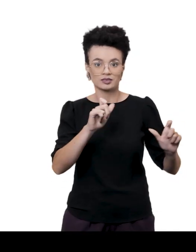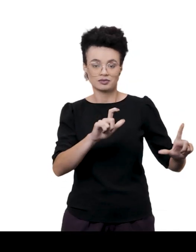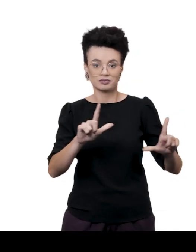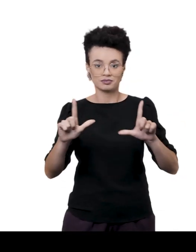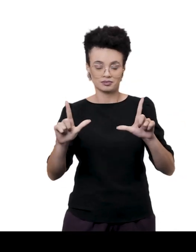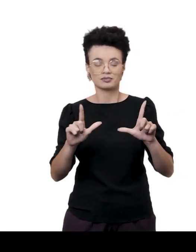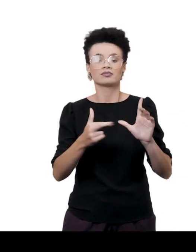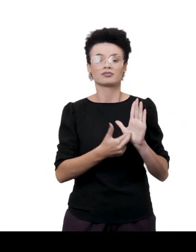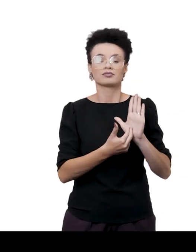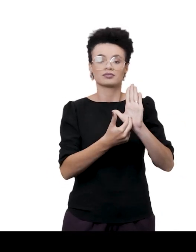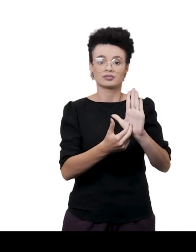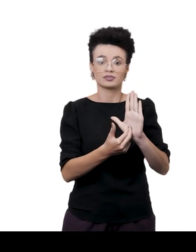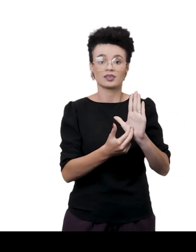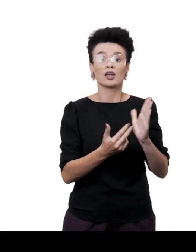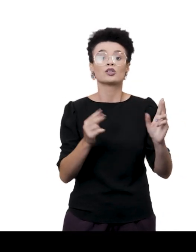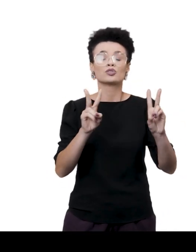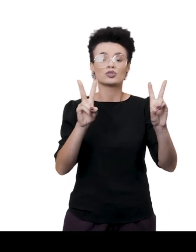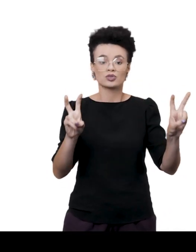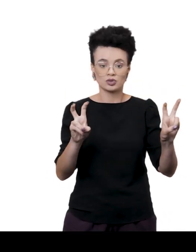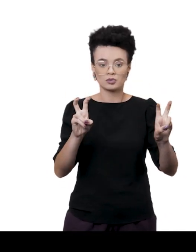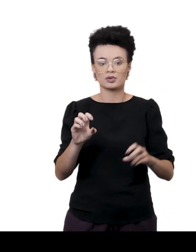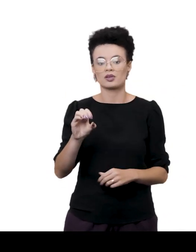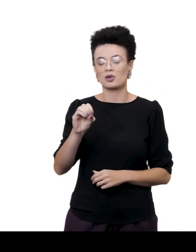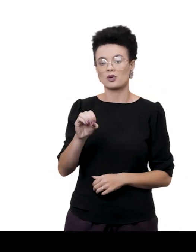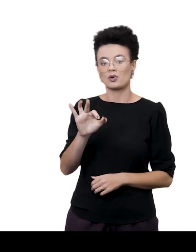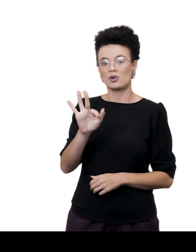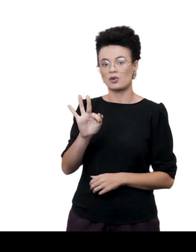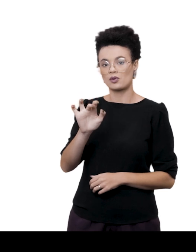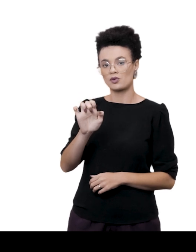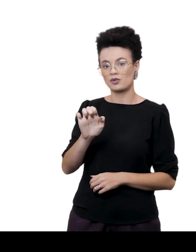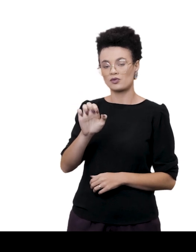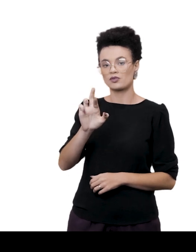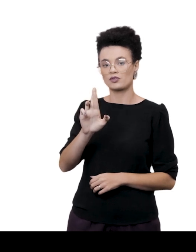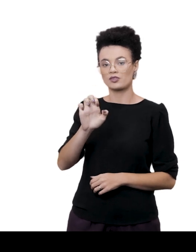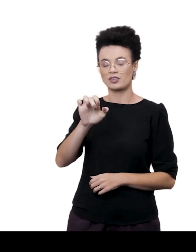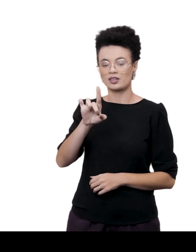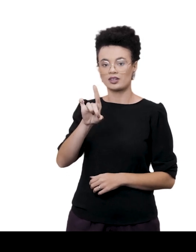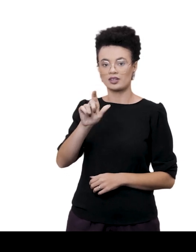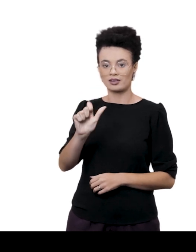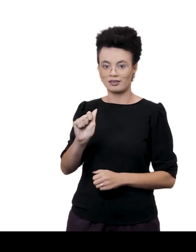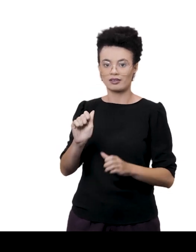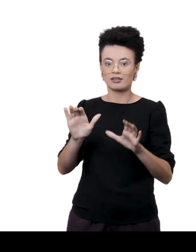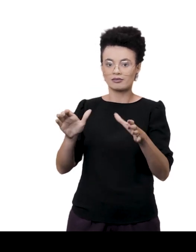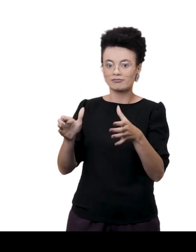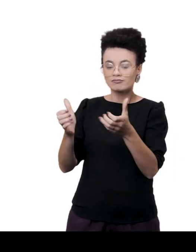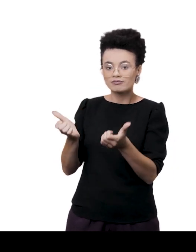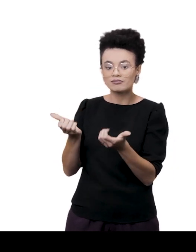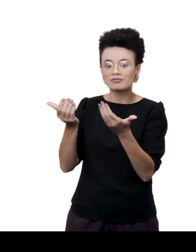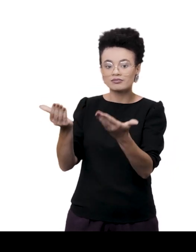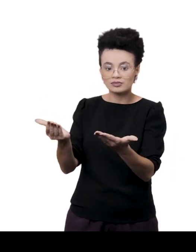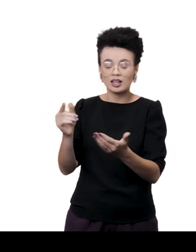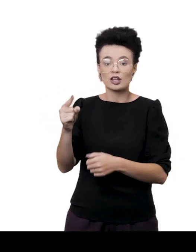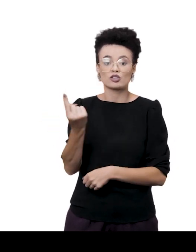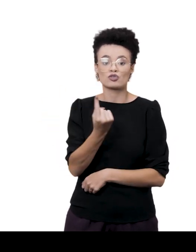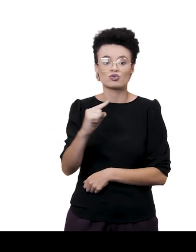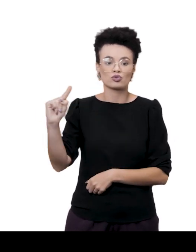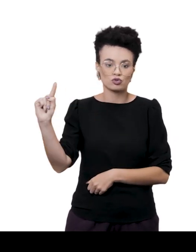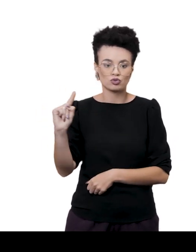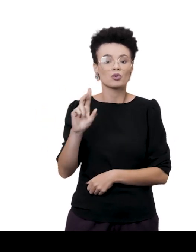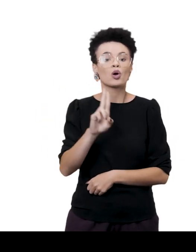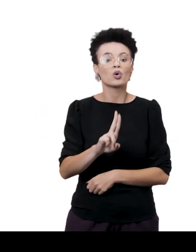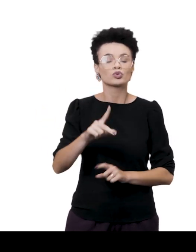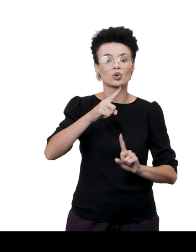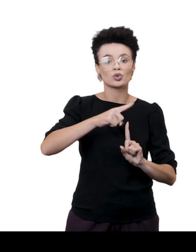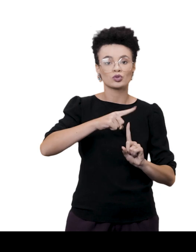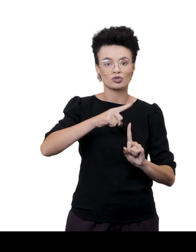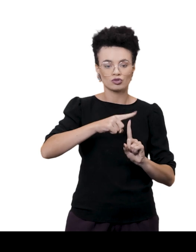A pintura The Offering, ou A Oferenda, é a última das 3 obras expostas na parede de madeira e foi